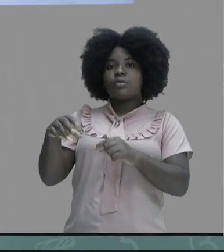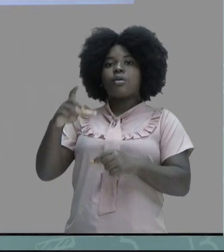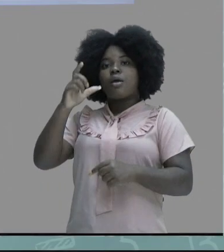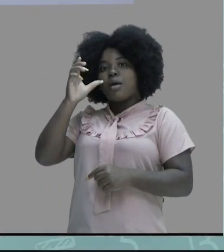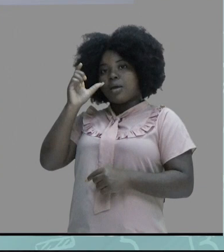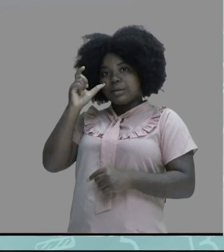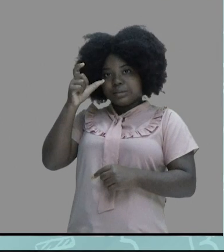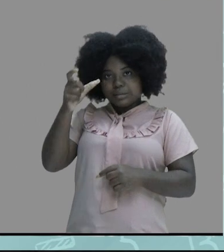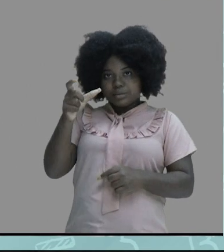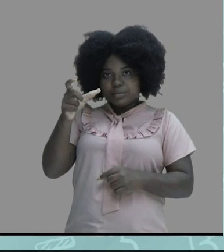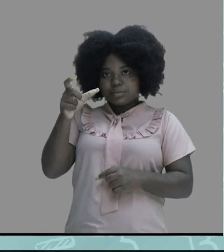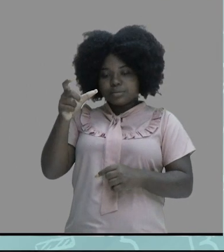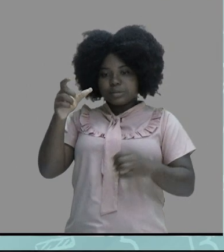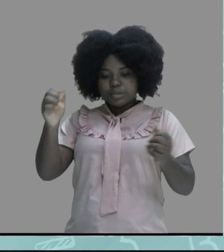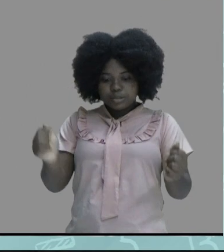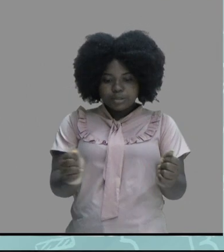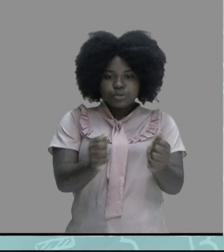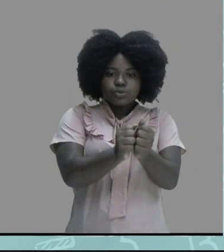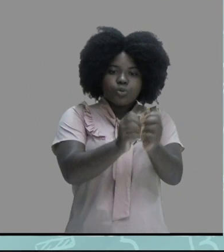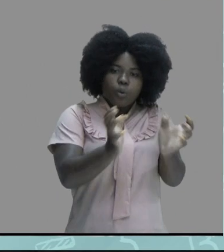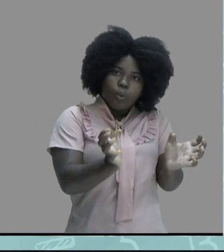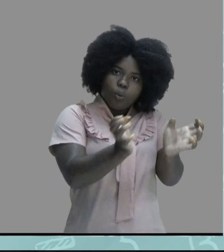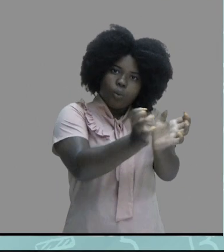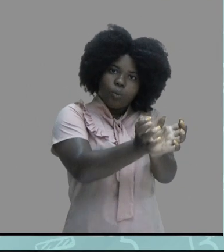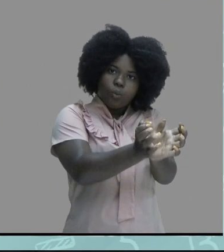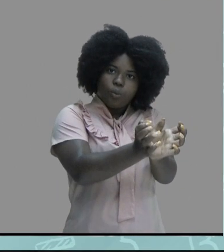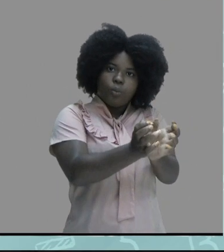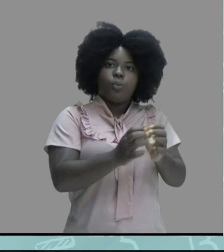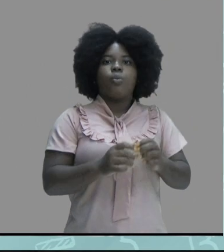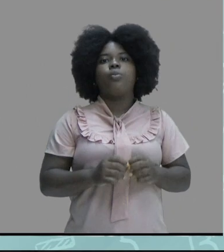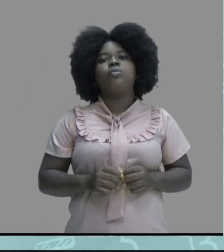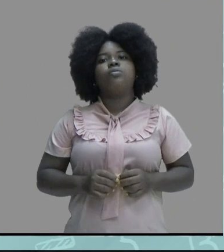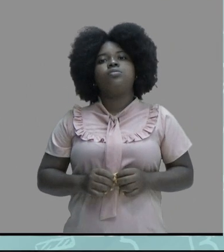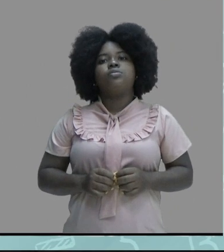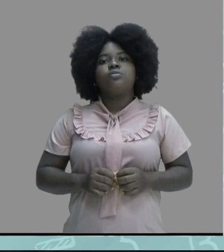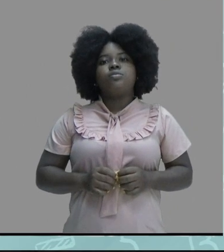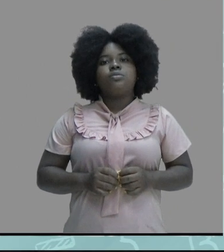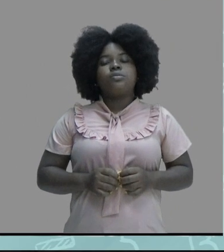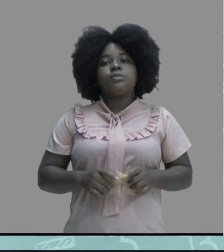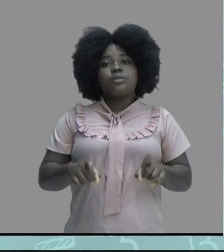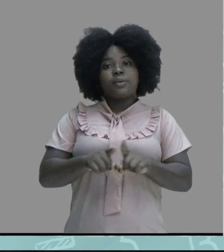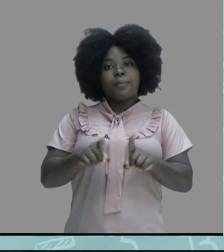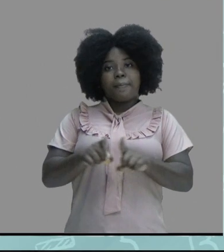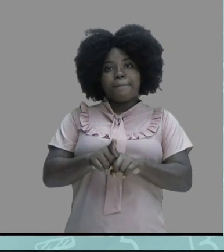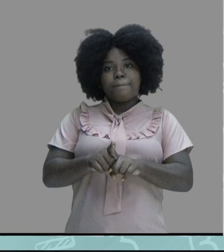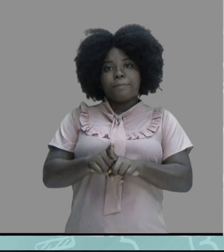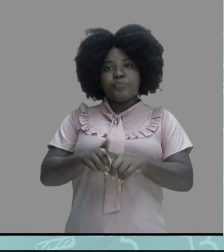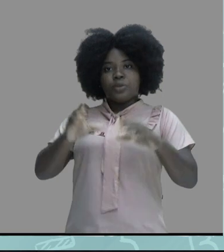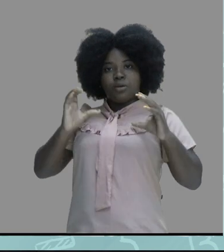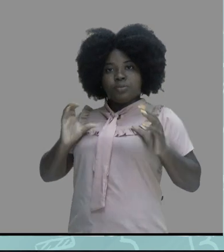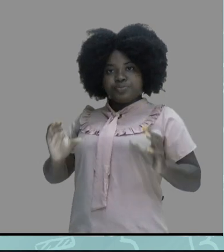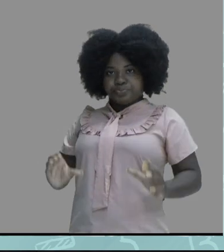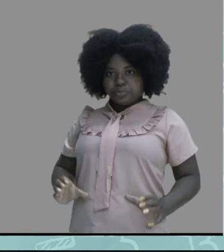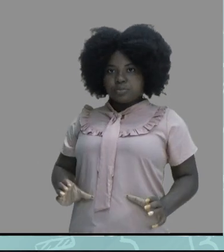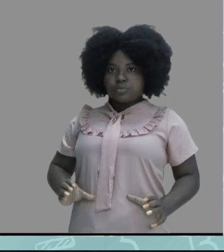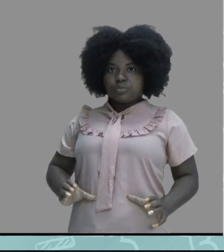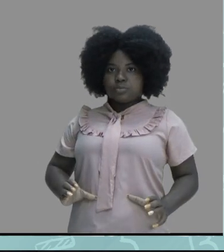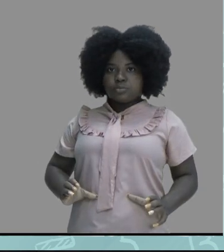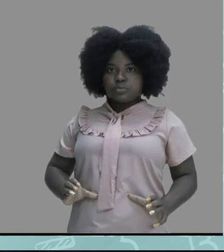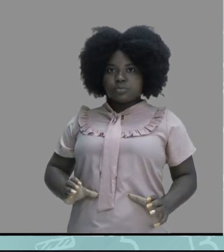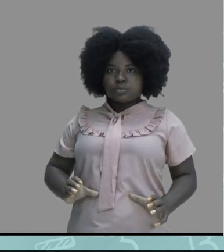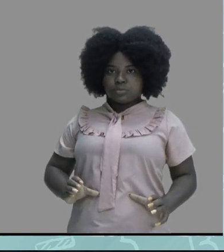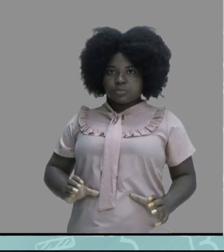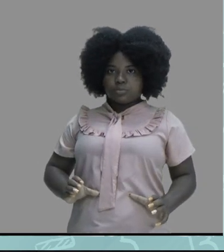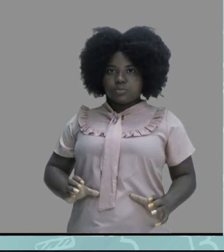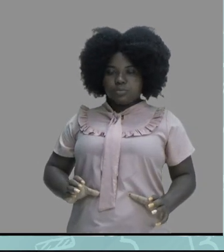coletivos. E por último, a cidadania expressa um conjunto de direitos que dá à pessoa a possibilidade